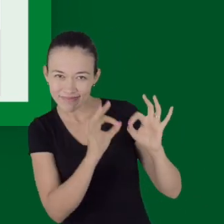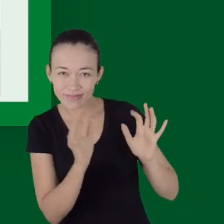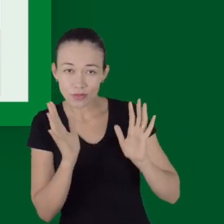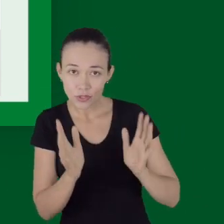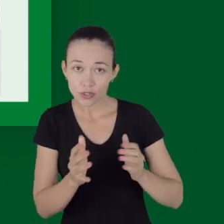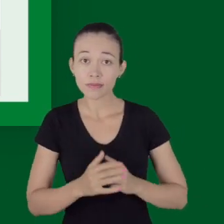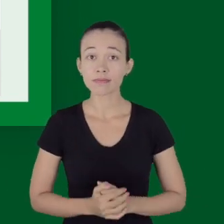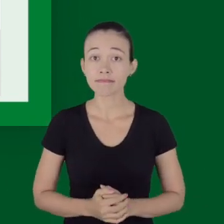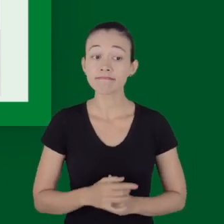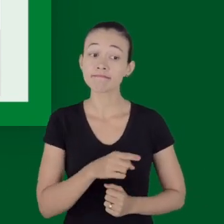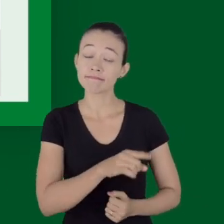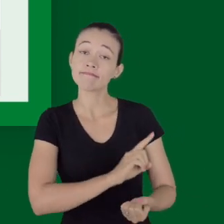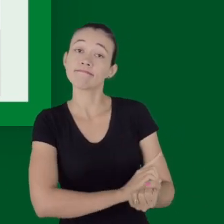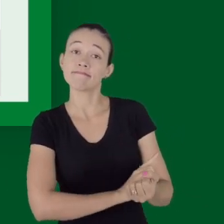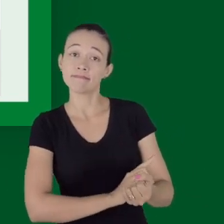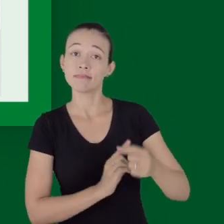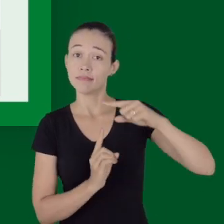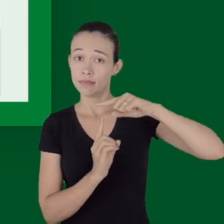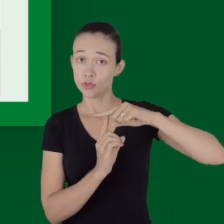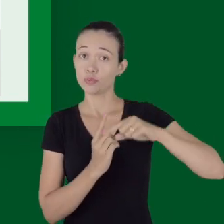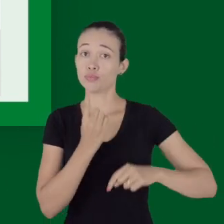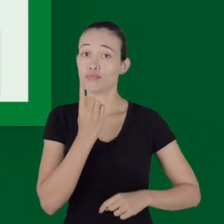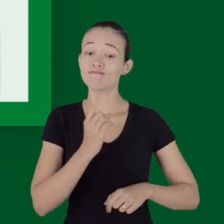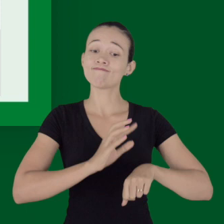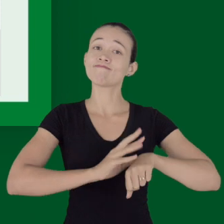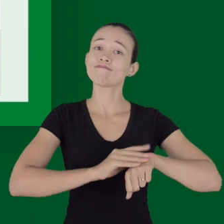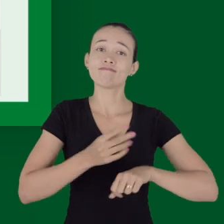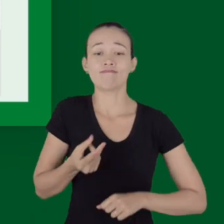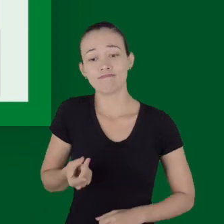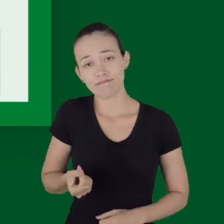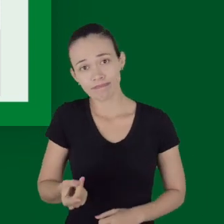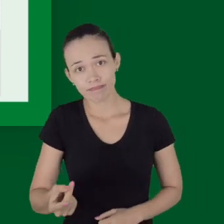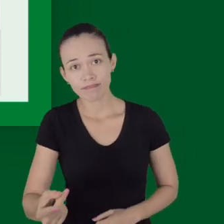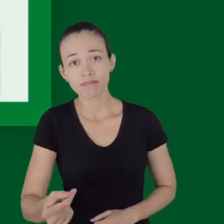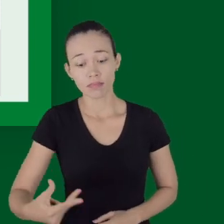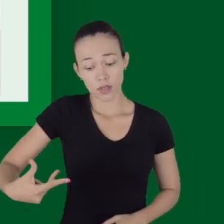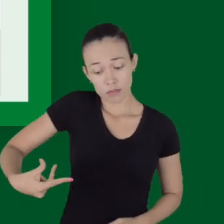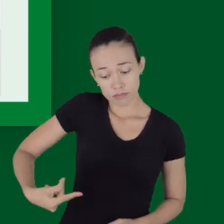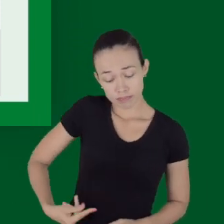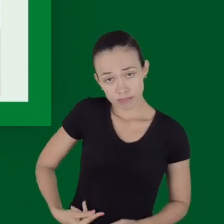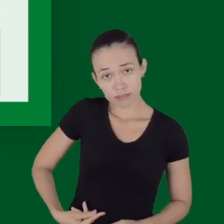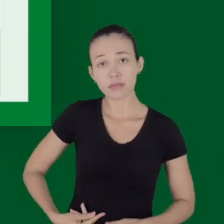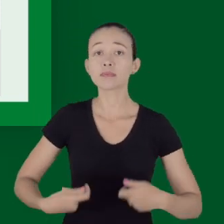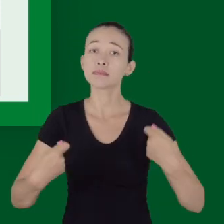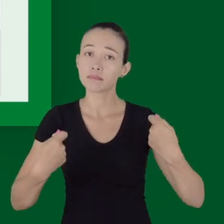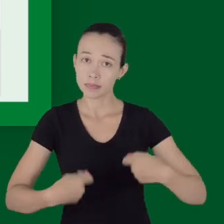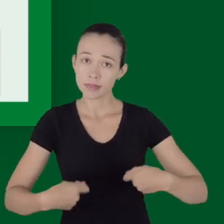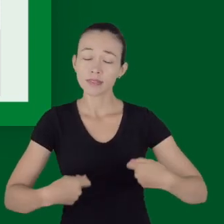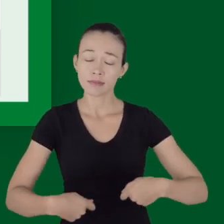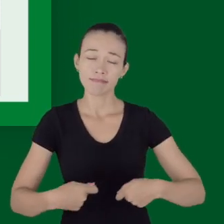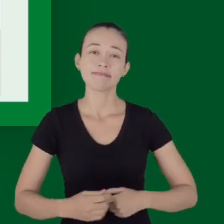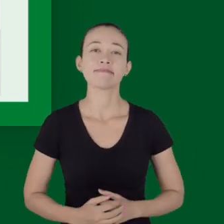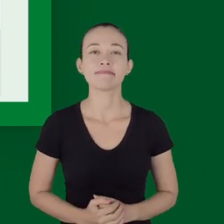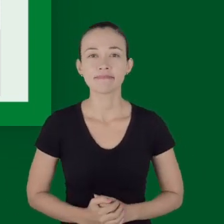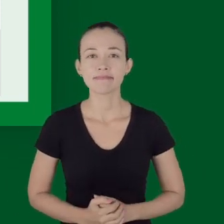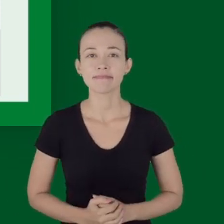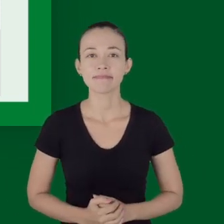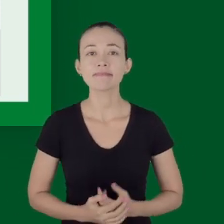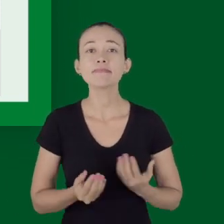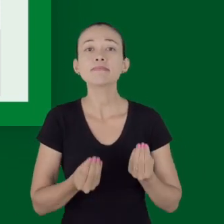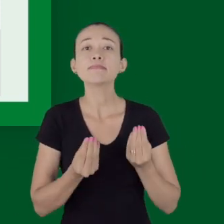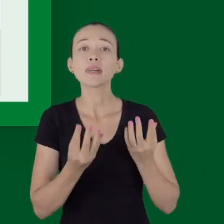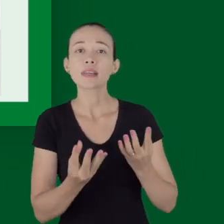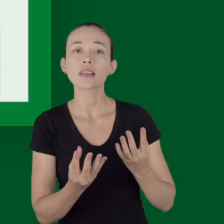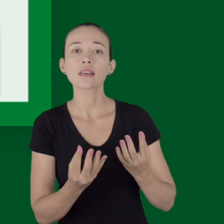tipo 1 é uma doença crônica, o tratamento envolve a aplicação de insulina, que é um hormônio